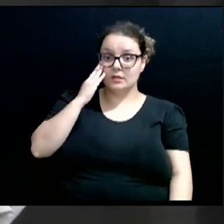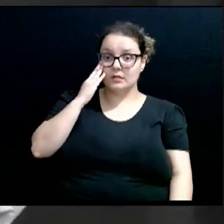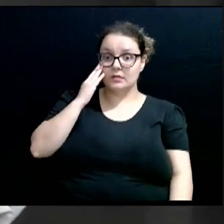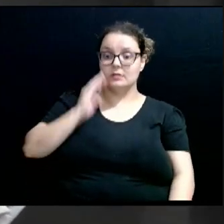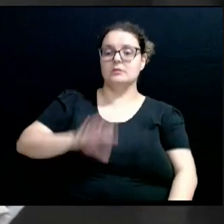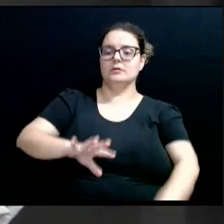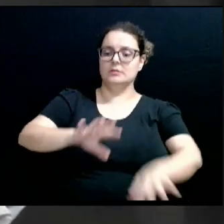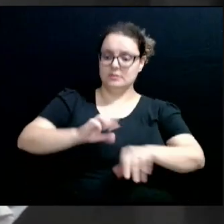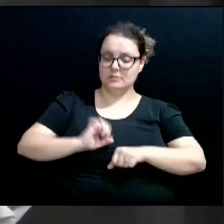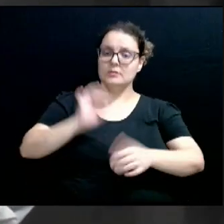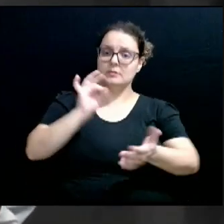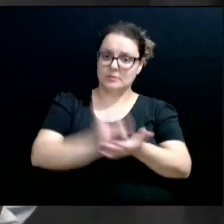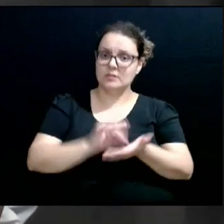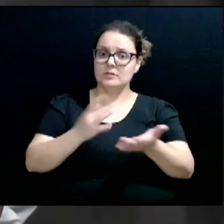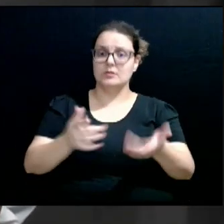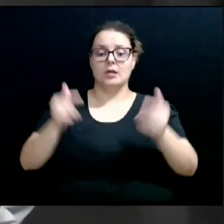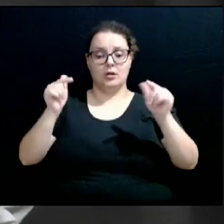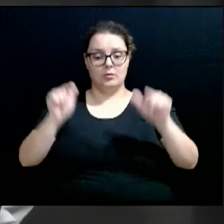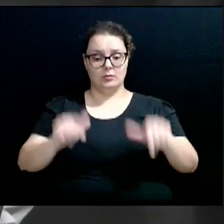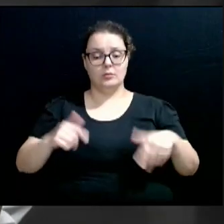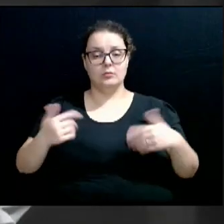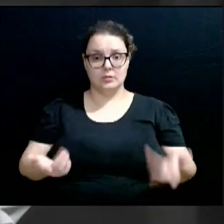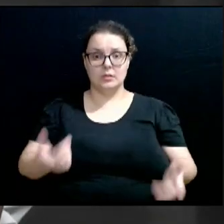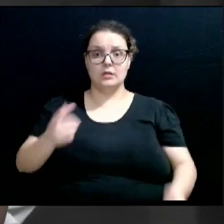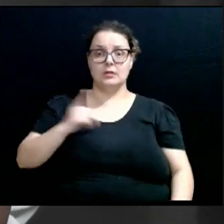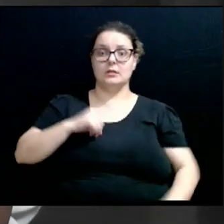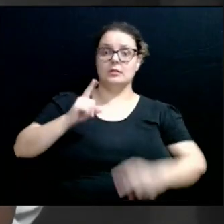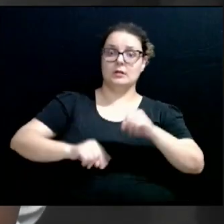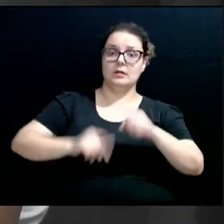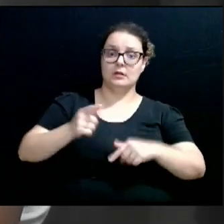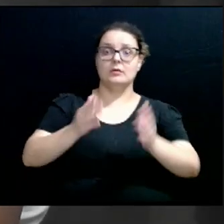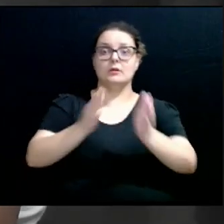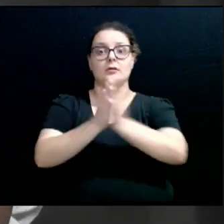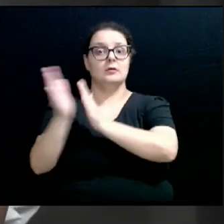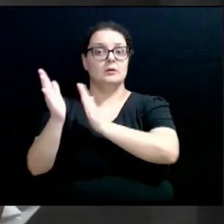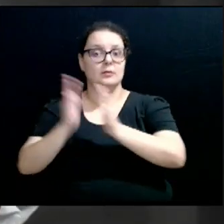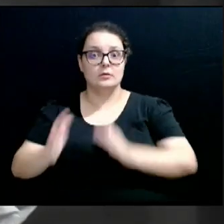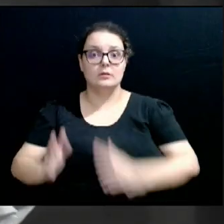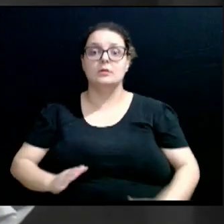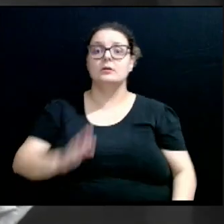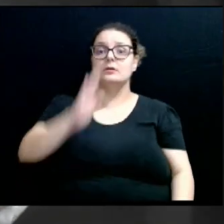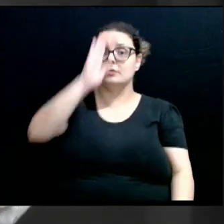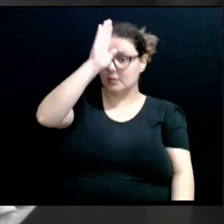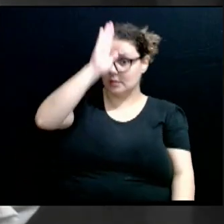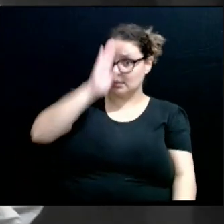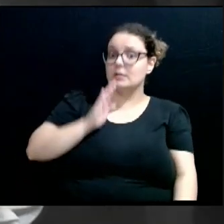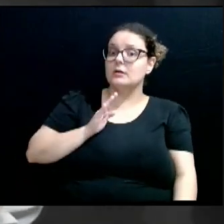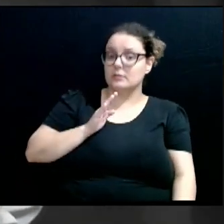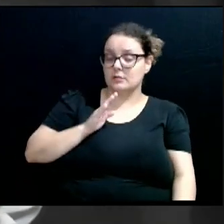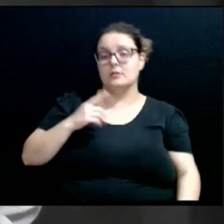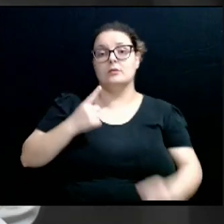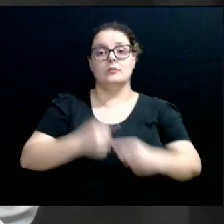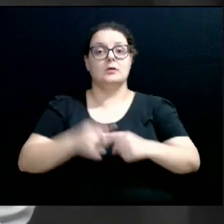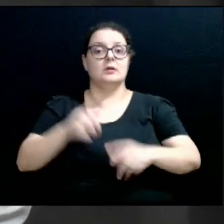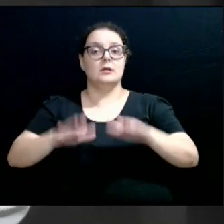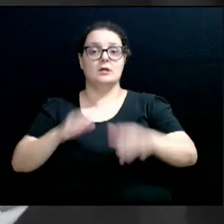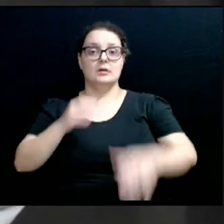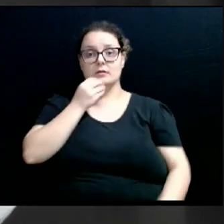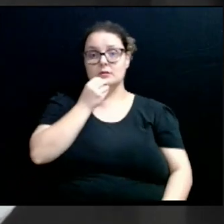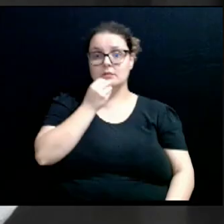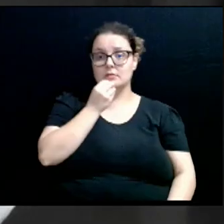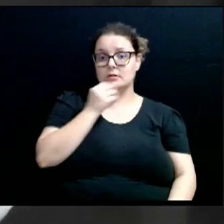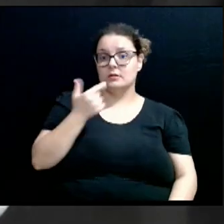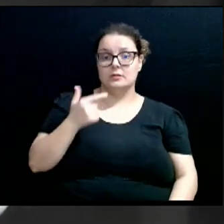é um espaço que tem um material bibliográfico gratuito, porque às vezes a gente não tem condições de pagar